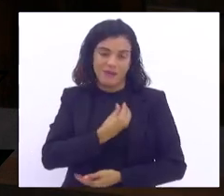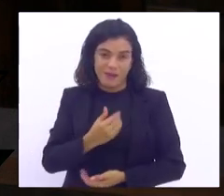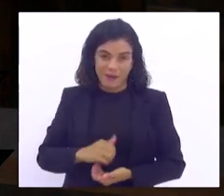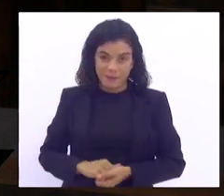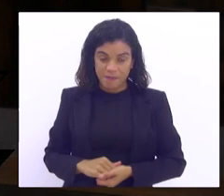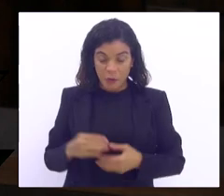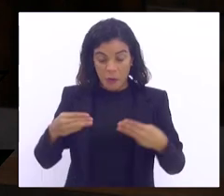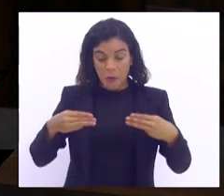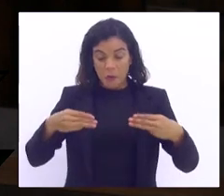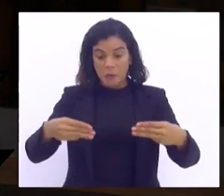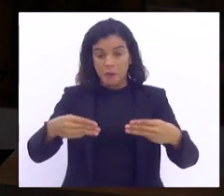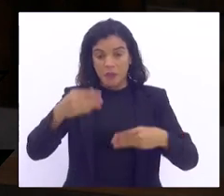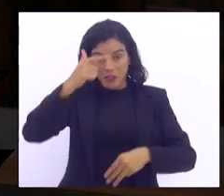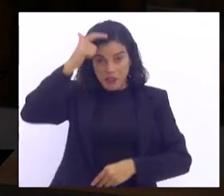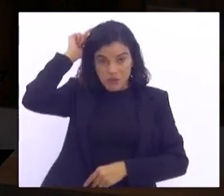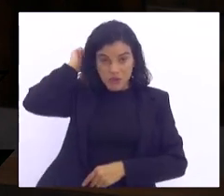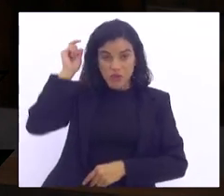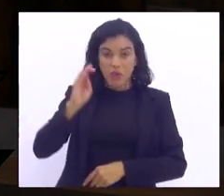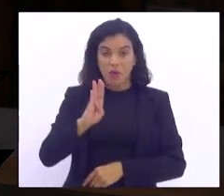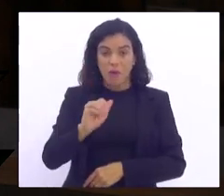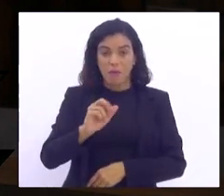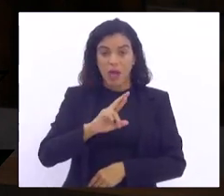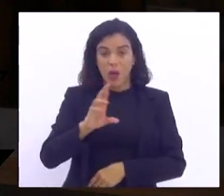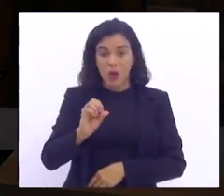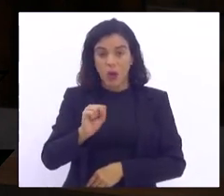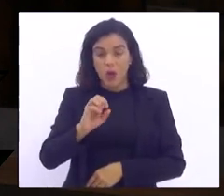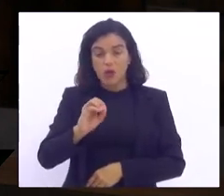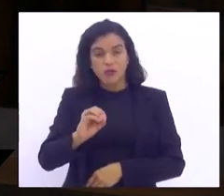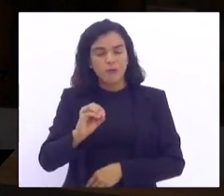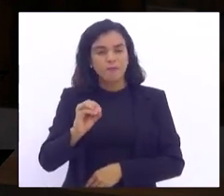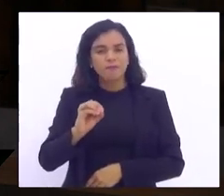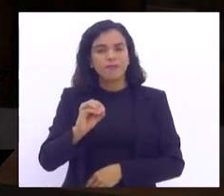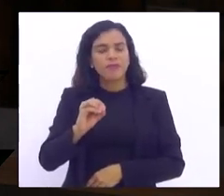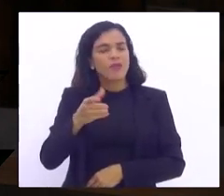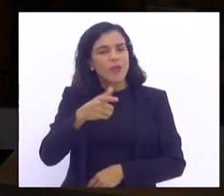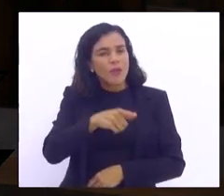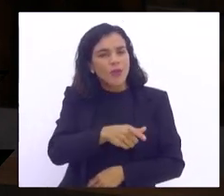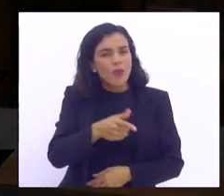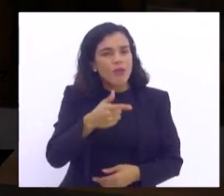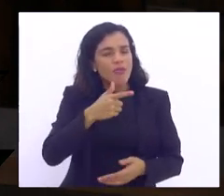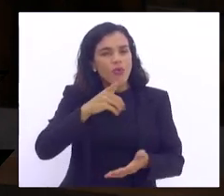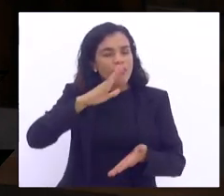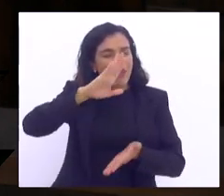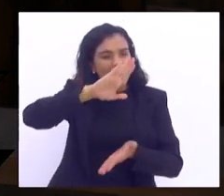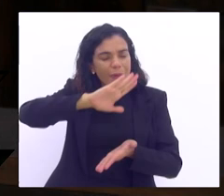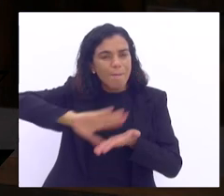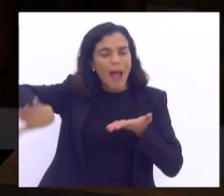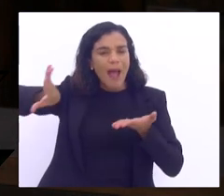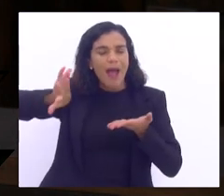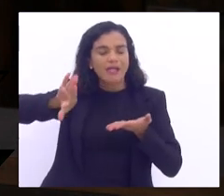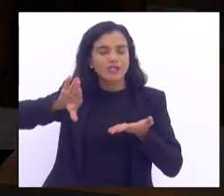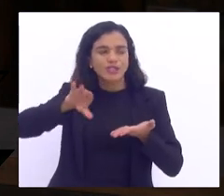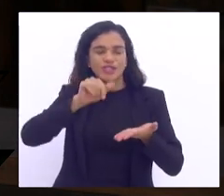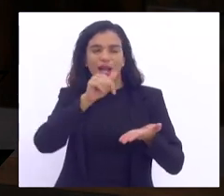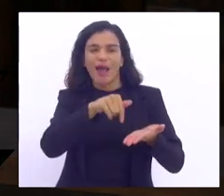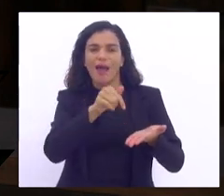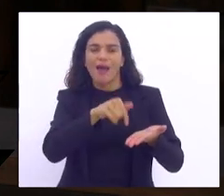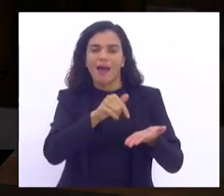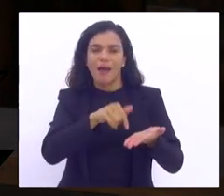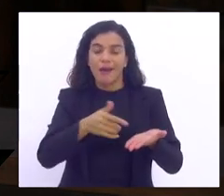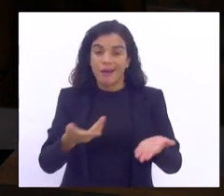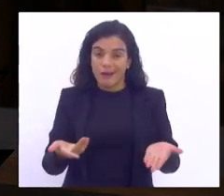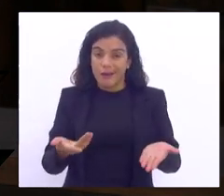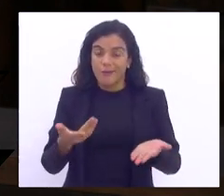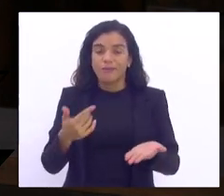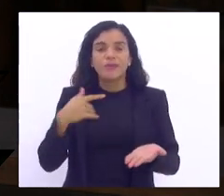O ministro Barroso em nenhum momento se preocupa em tentar afastar essa objeção, que é óbvia aos olhos de todos. Então,